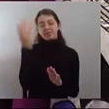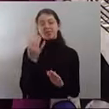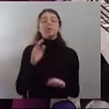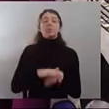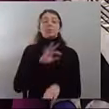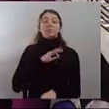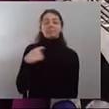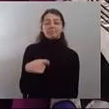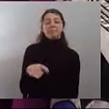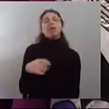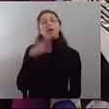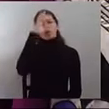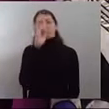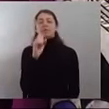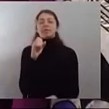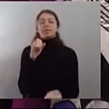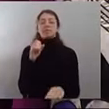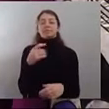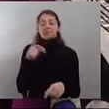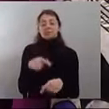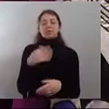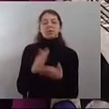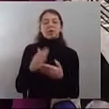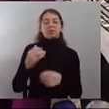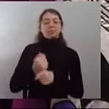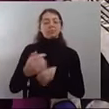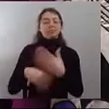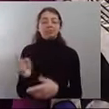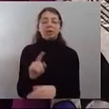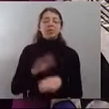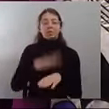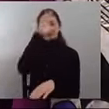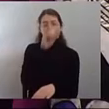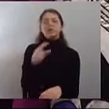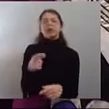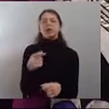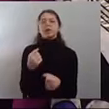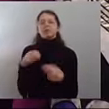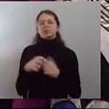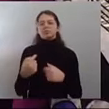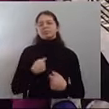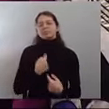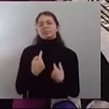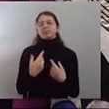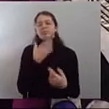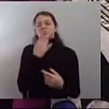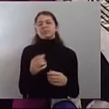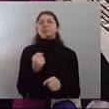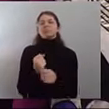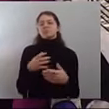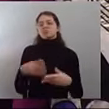por ainda não ter avançado e que, diz ele, teria resolvido sozinho o problema, o alargamento do Caneiro da Ribeira de Algés, não consta de nenhuma